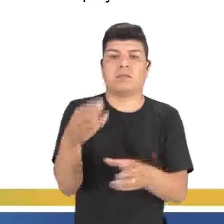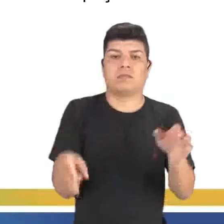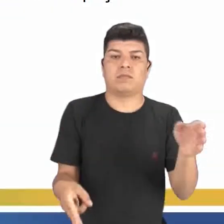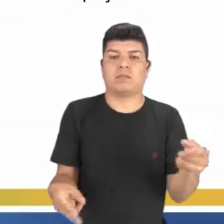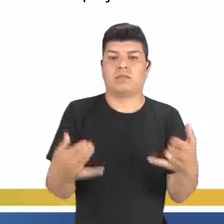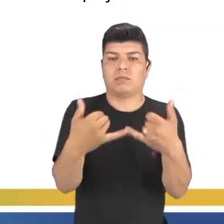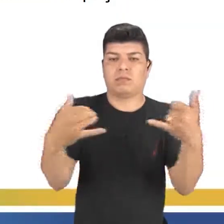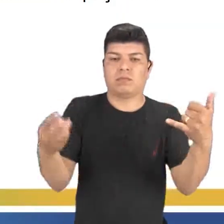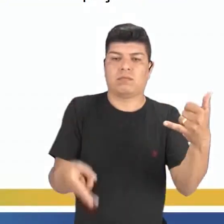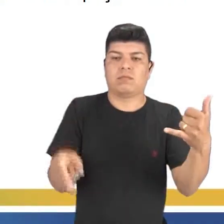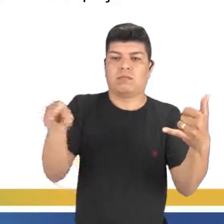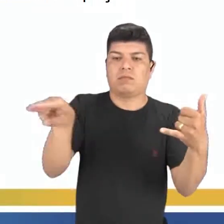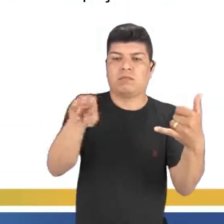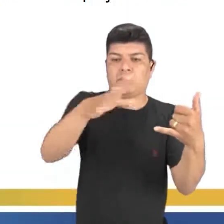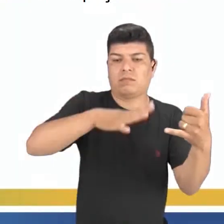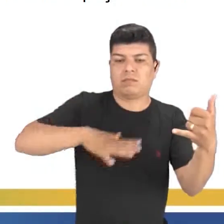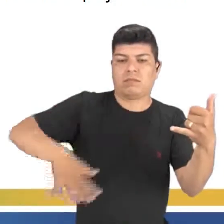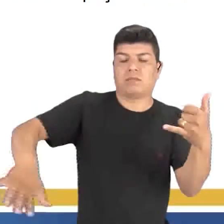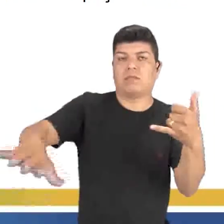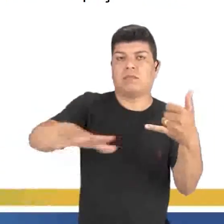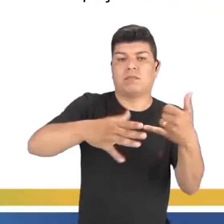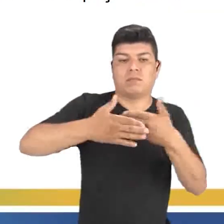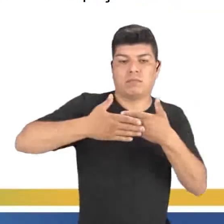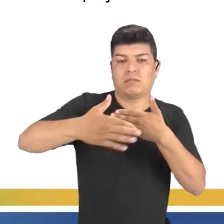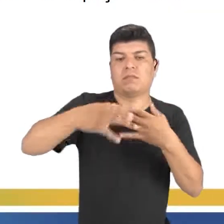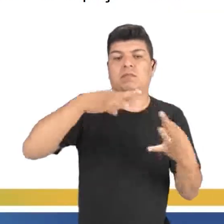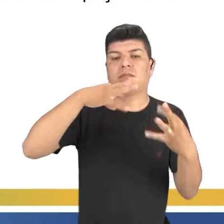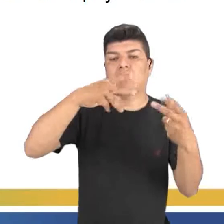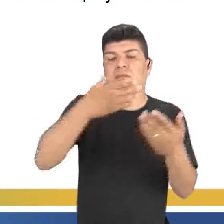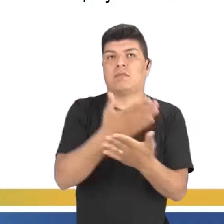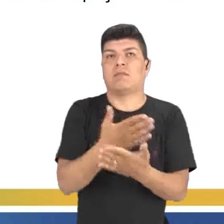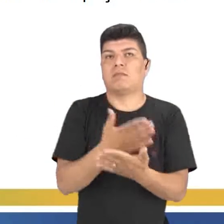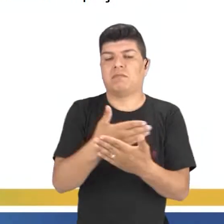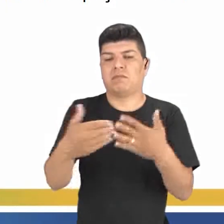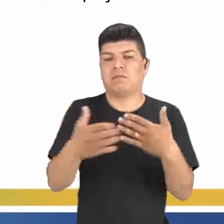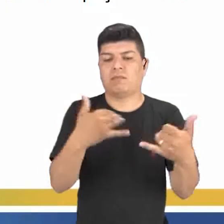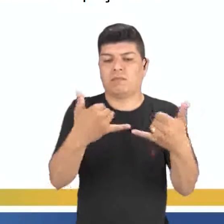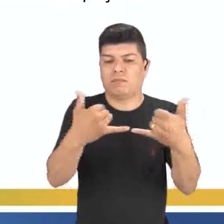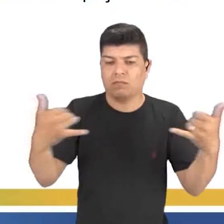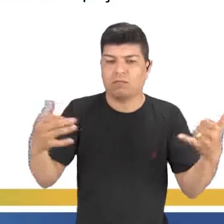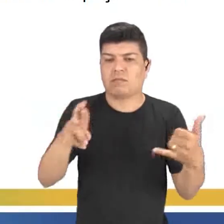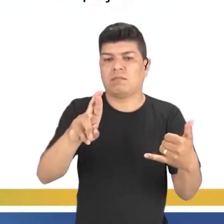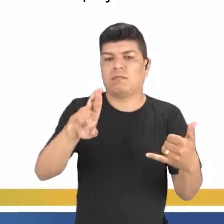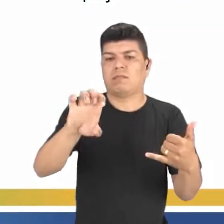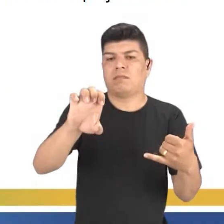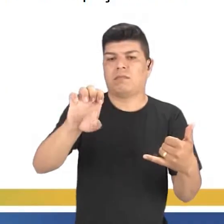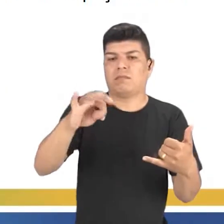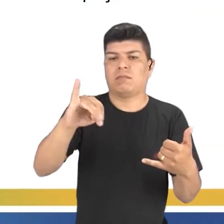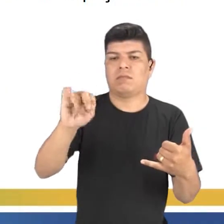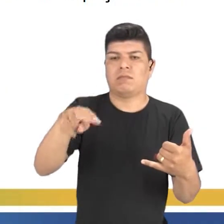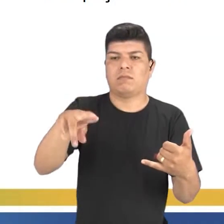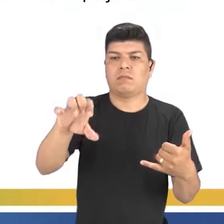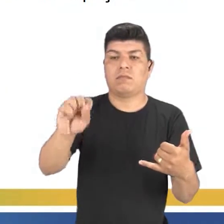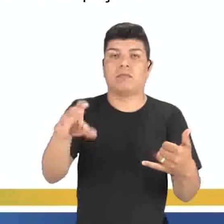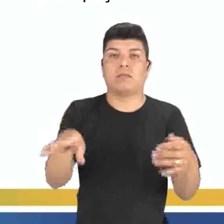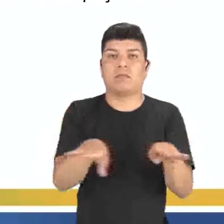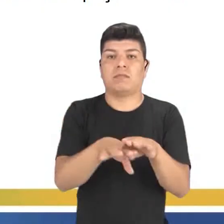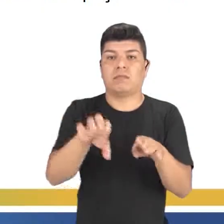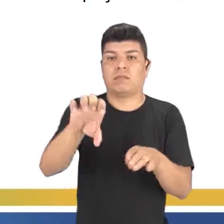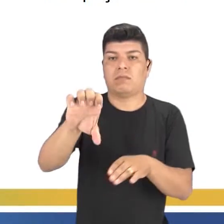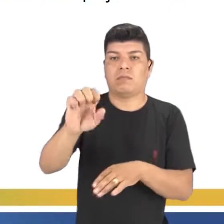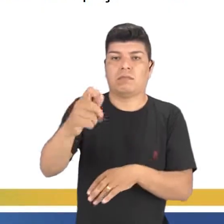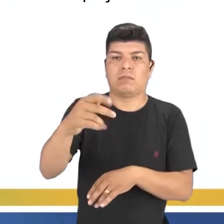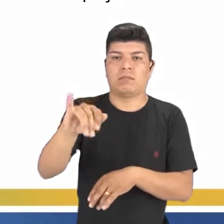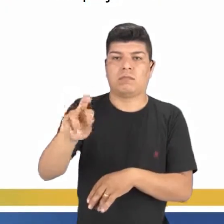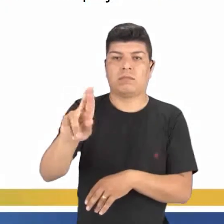ao seu redor. Isso a gente viu ao longo de toda a aula. Não importa a forma do fio, se é um fio retilíneo, se é uma espira ou se é um solenoide.